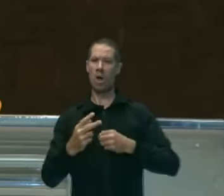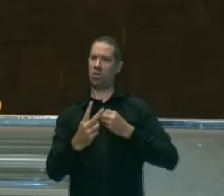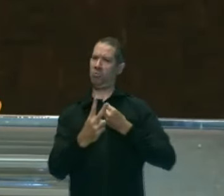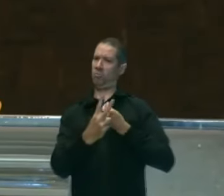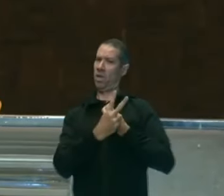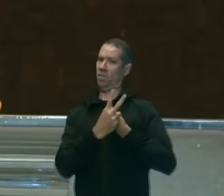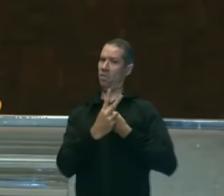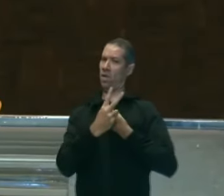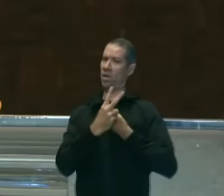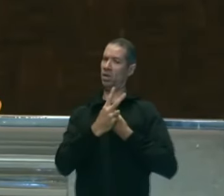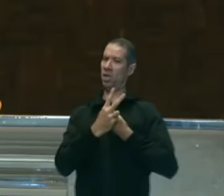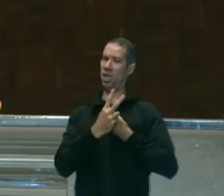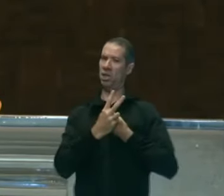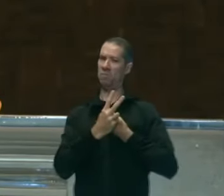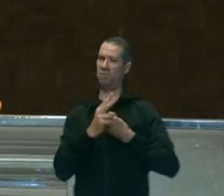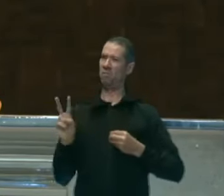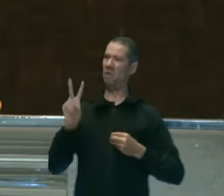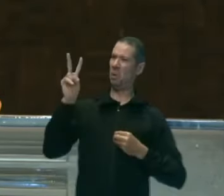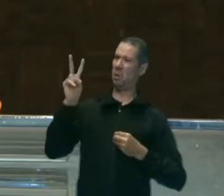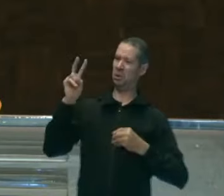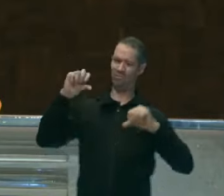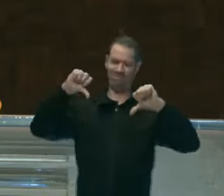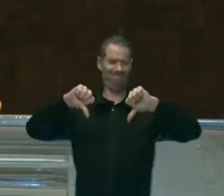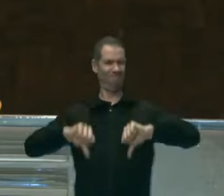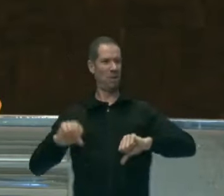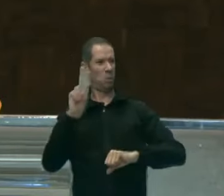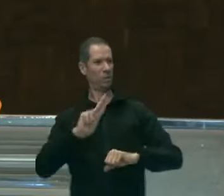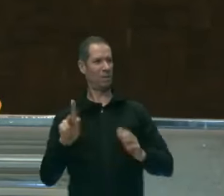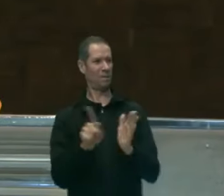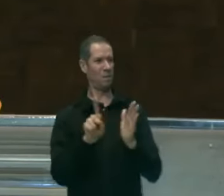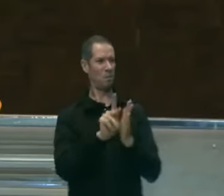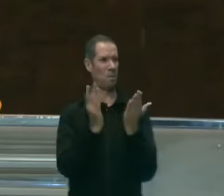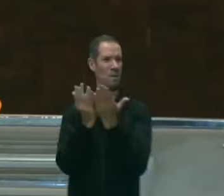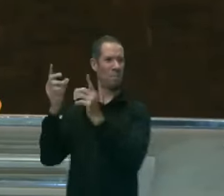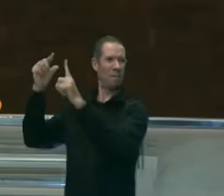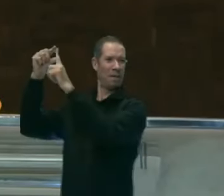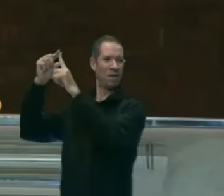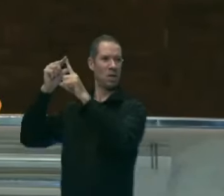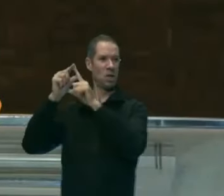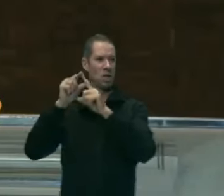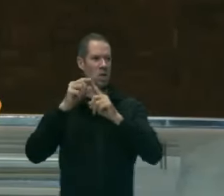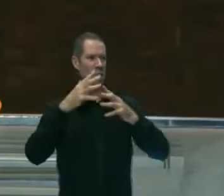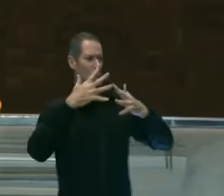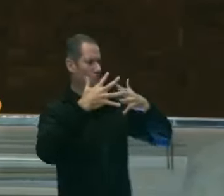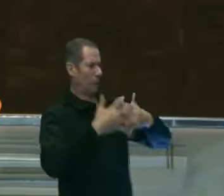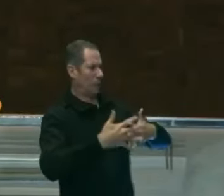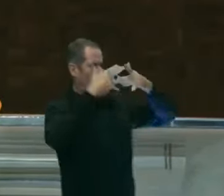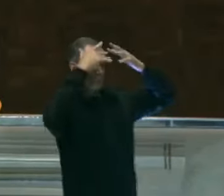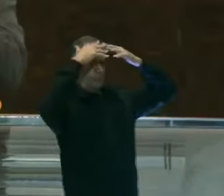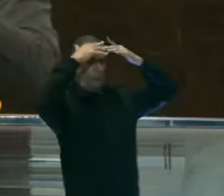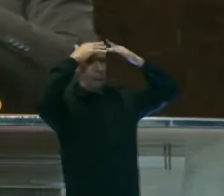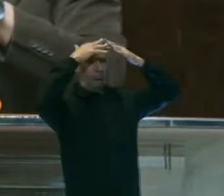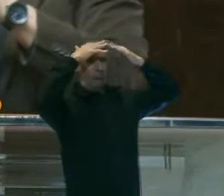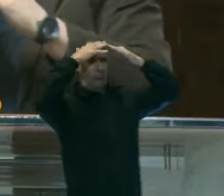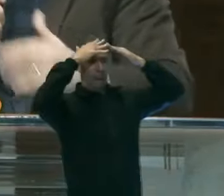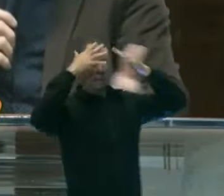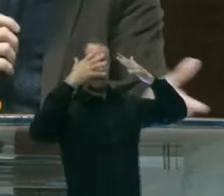defender desvalores. Ele usava a própria palavra e ele conseguia confundir a muitos.